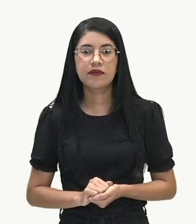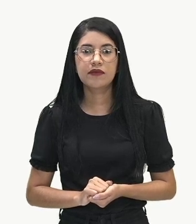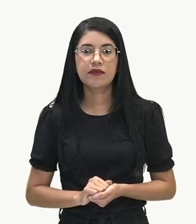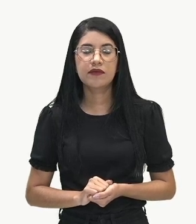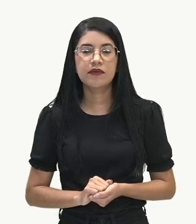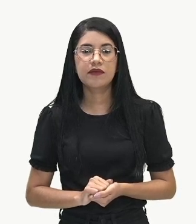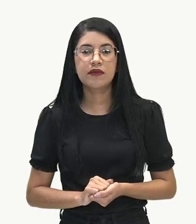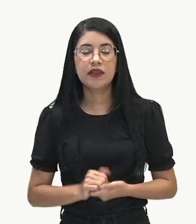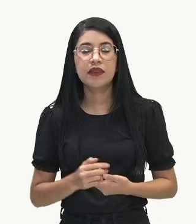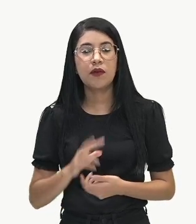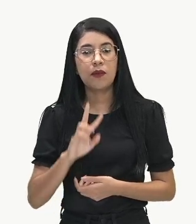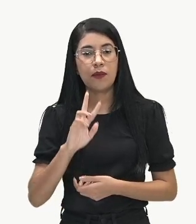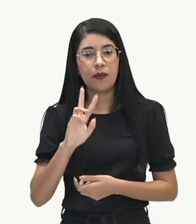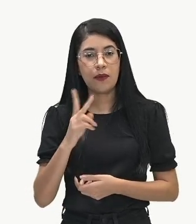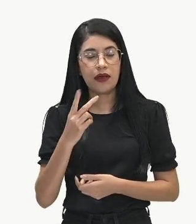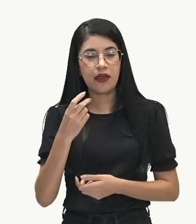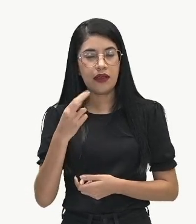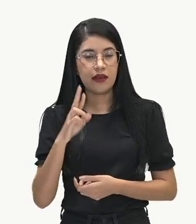HR é